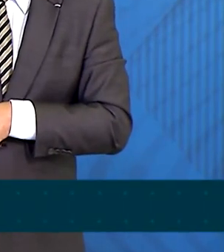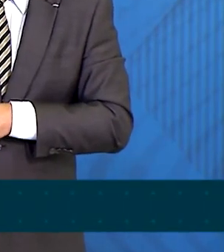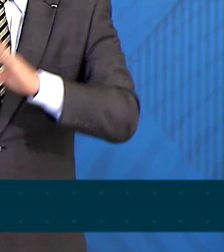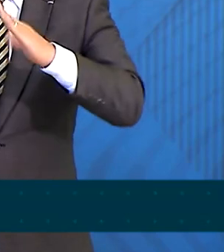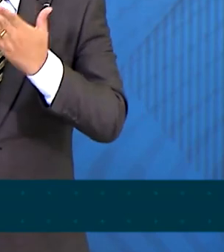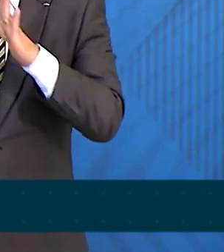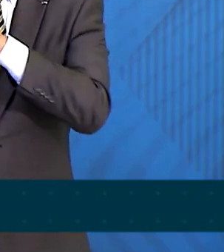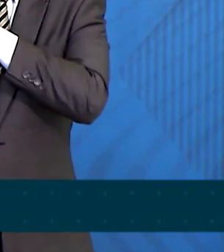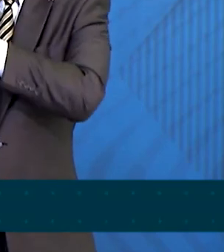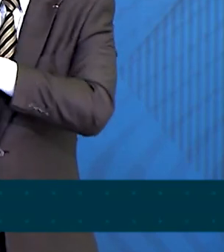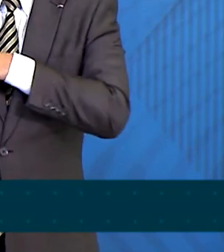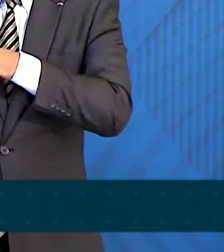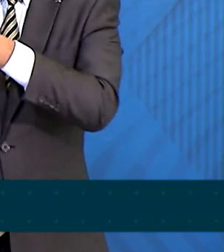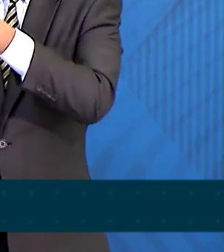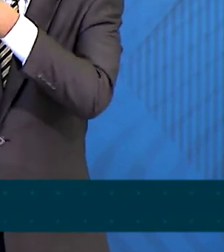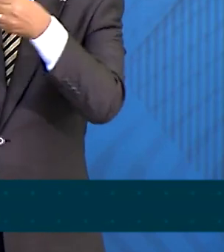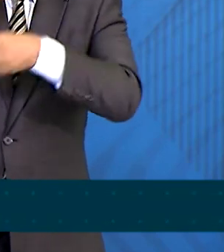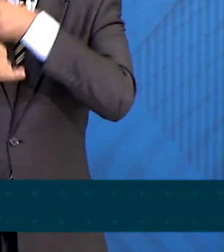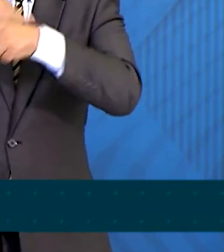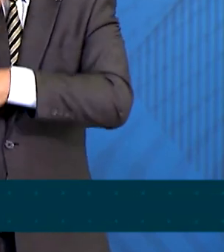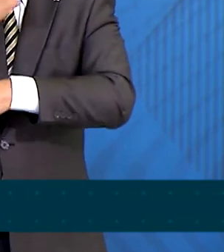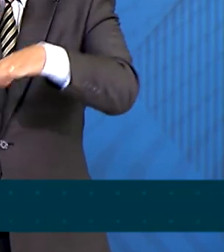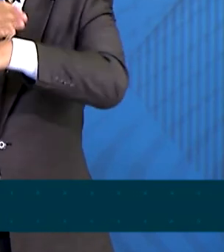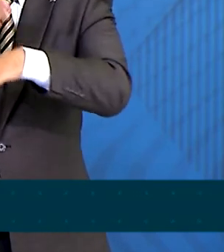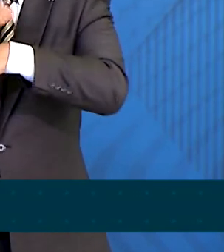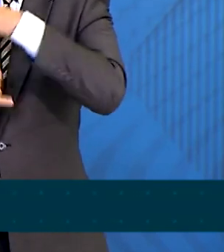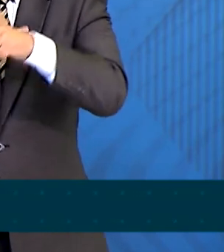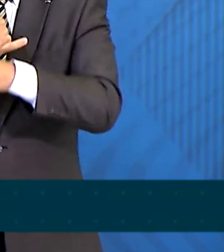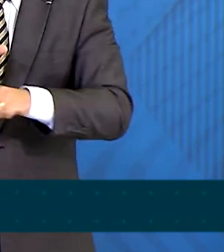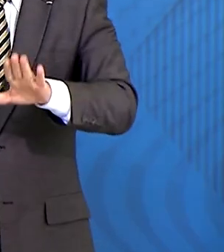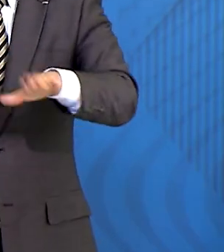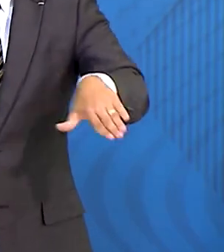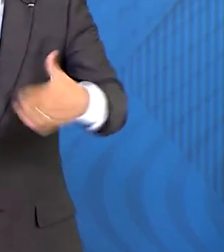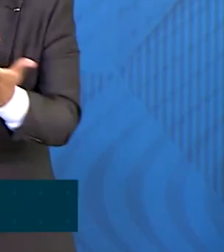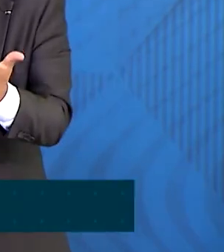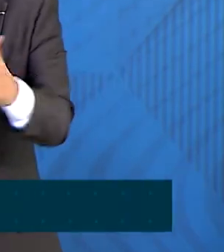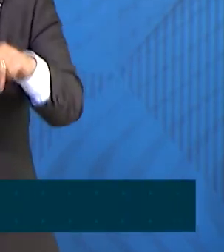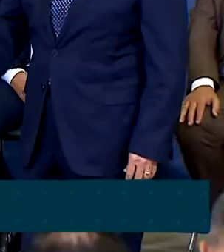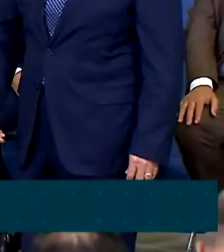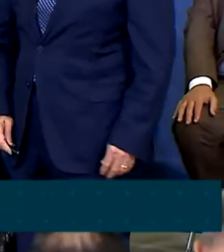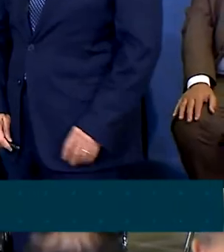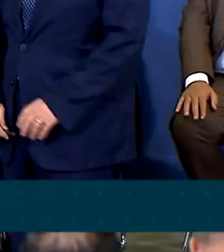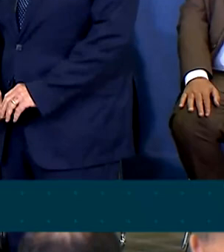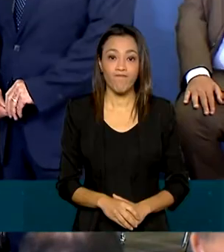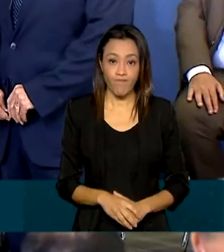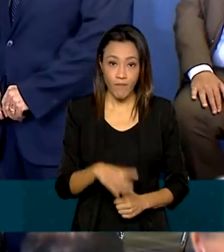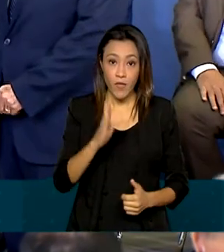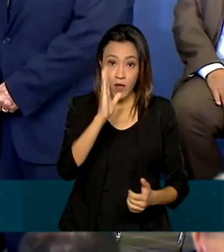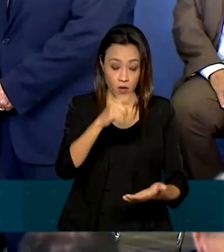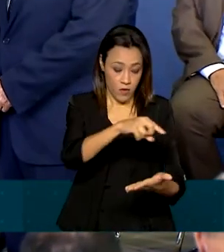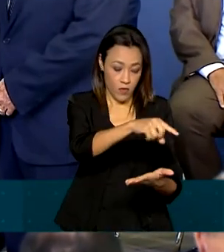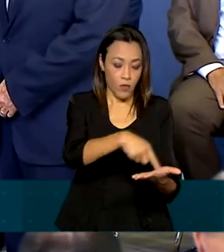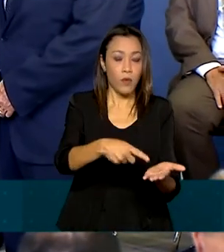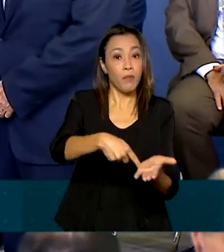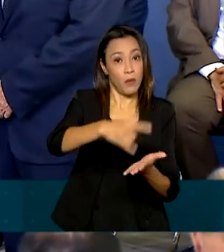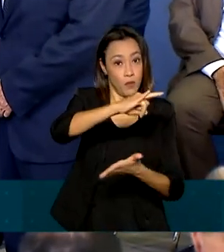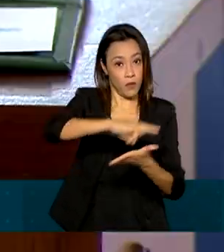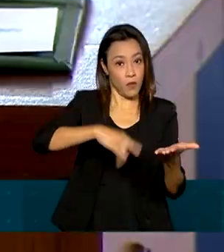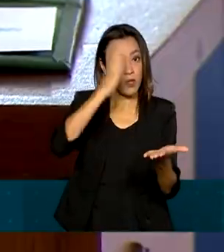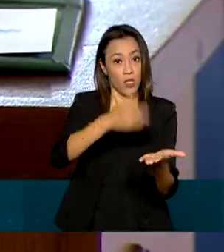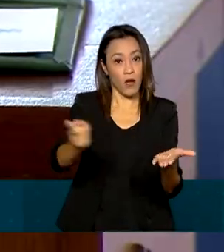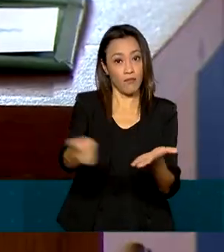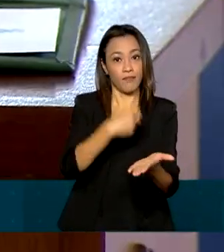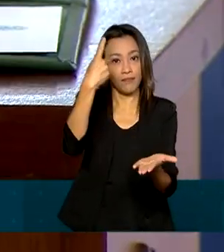Brito. Crianças estudando por causa do Wi-Fi Brasil. Pelo acordo assinado no Palácio do